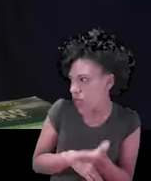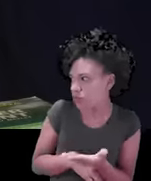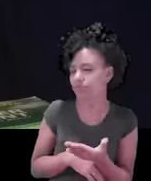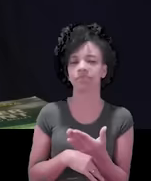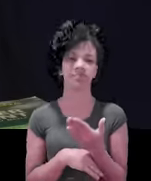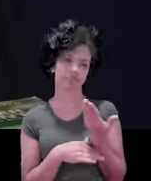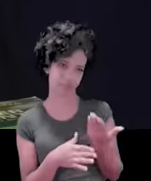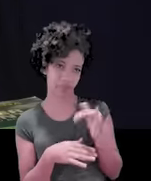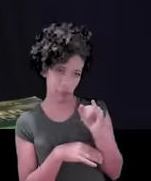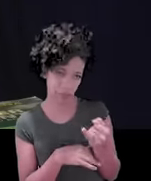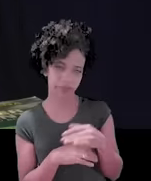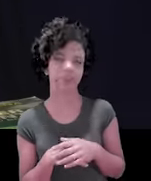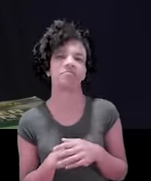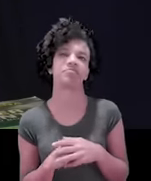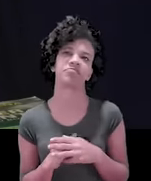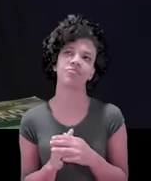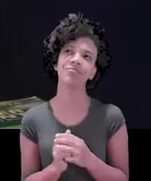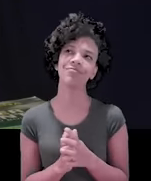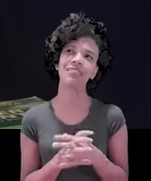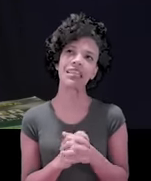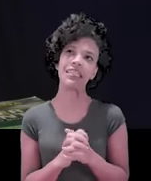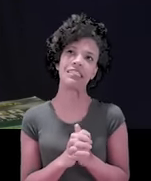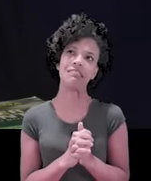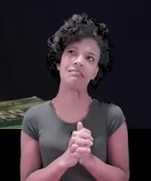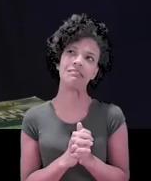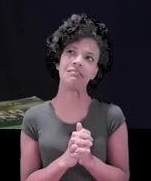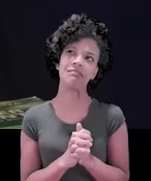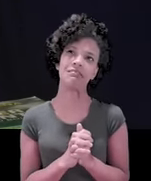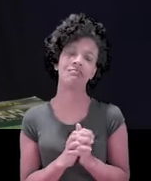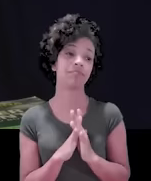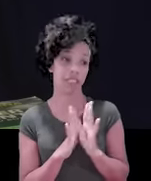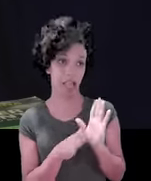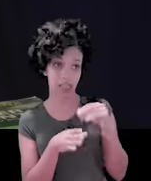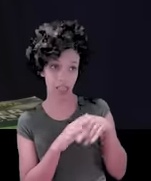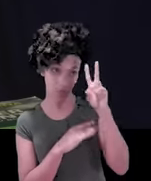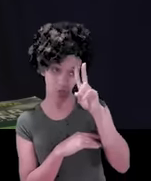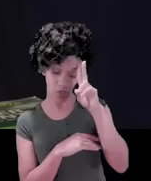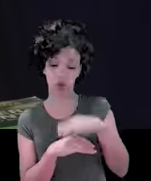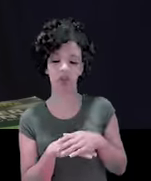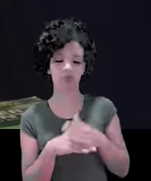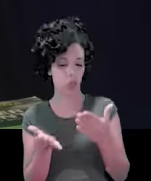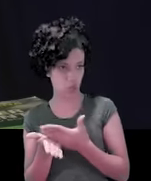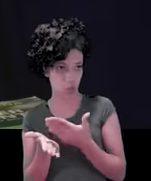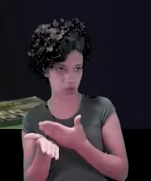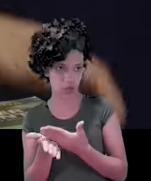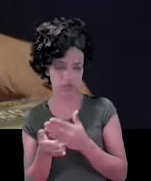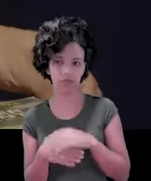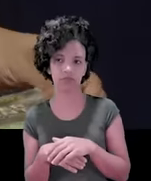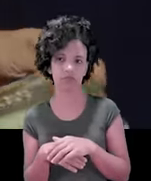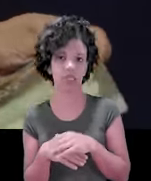eu vou aproveitar o gancho né É de Minha História no meu divo